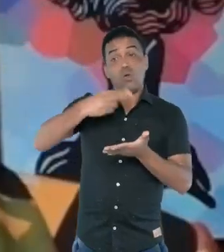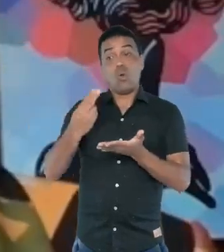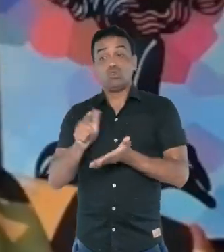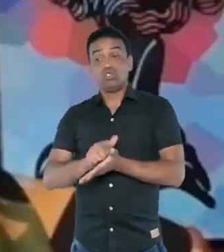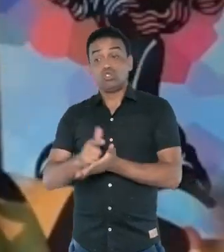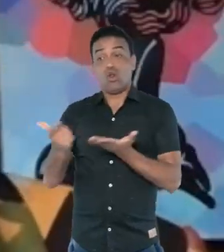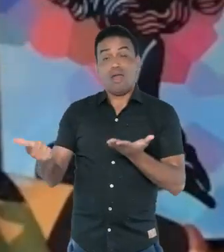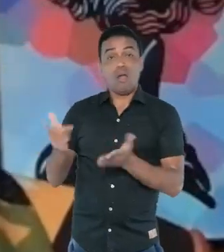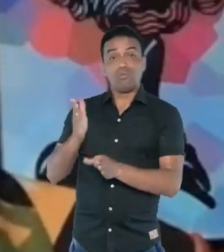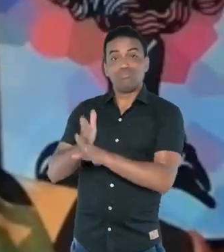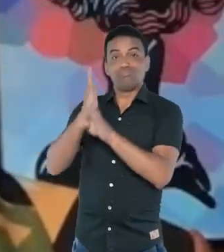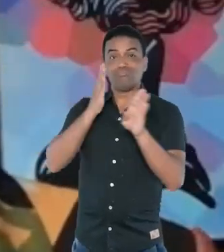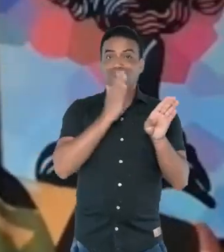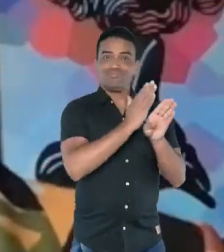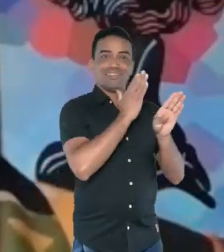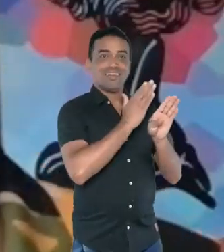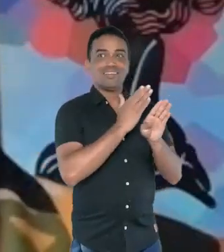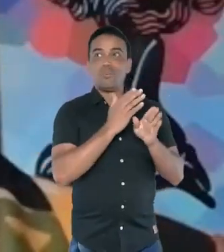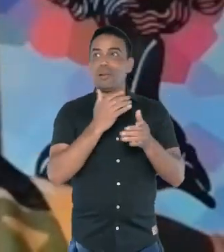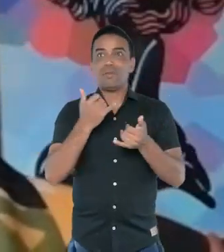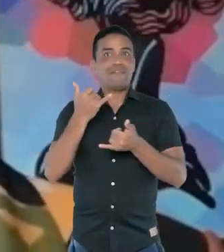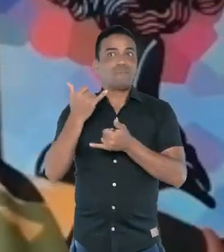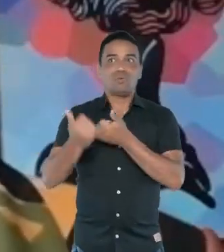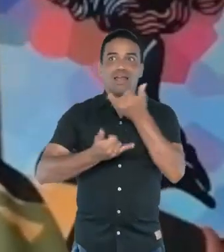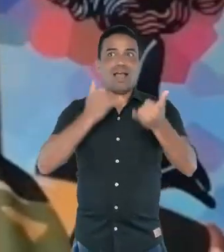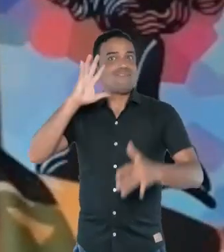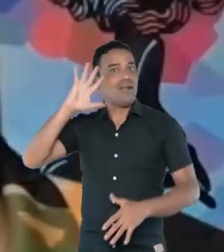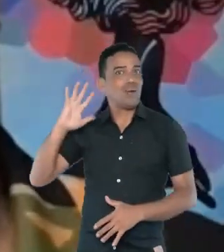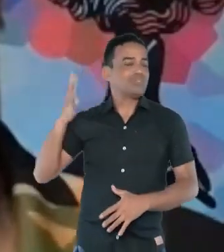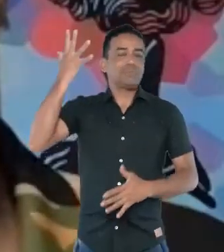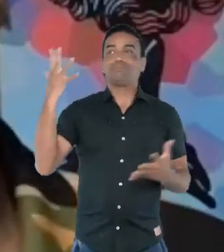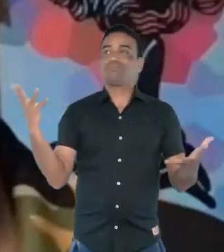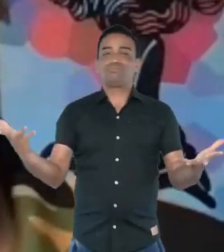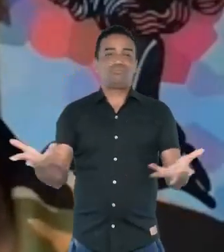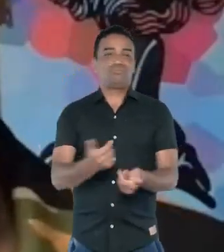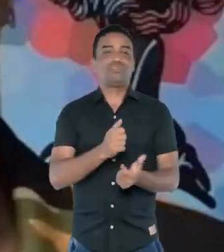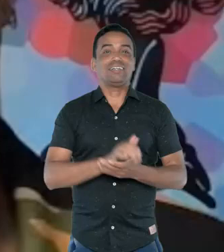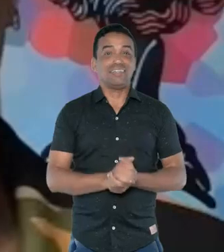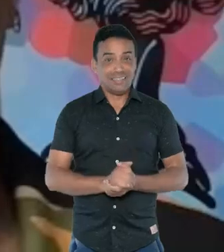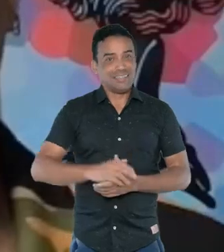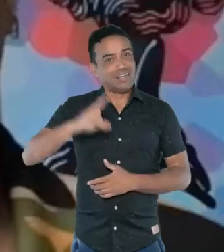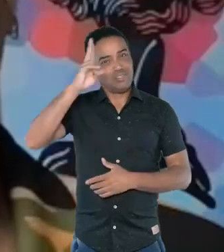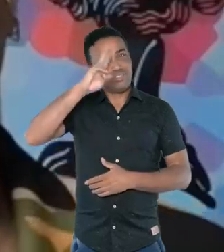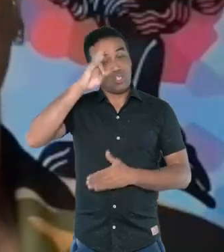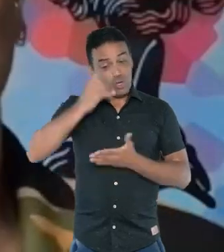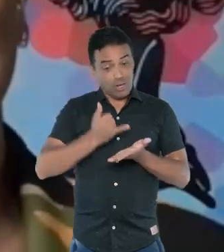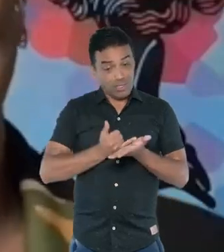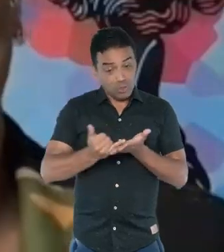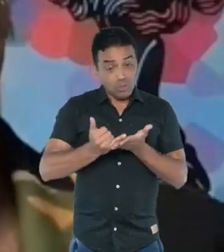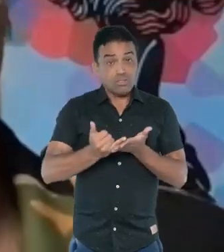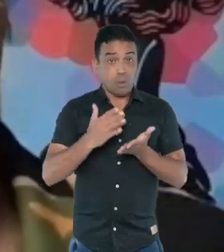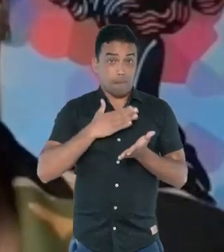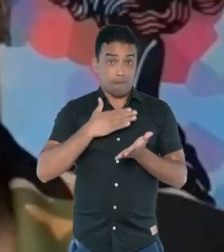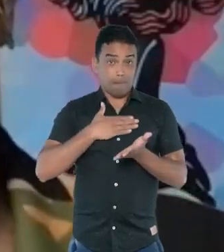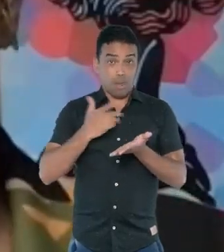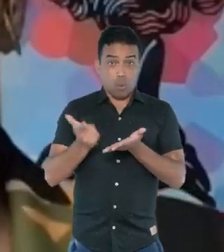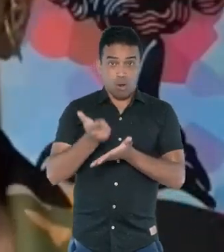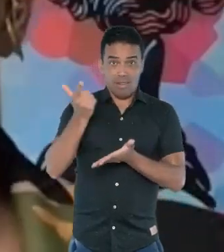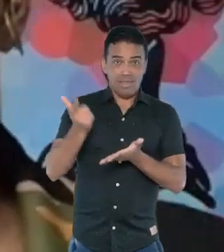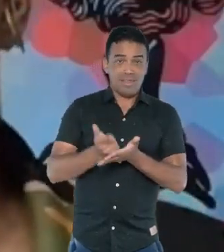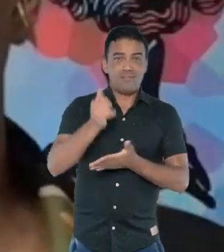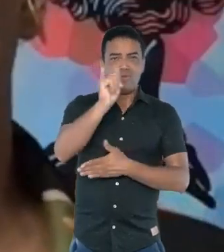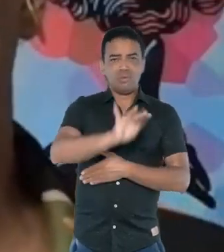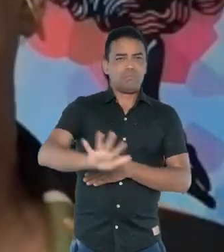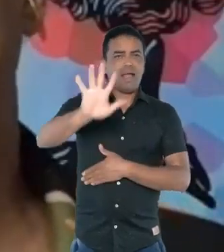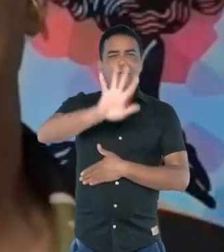lá, e aquilo virava uma grande aventura para mim, tanto é que a história de introdução do livro é essa imagem,